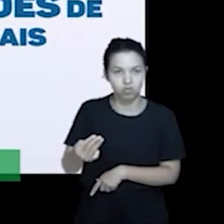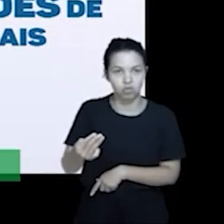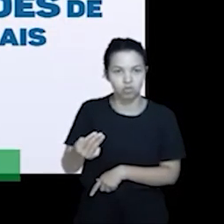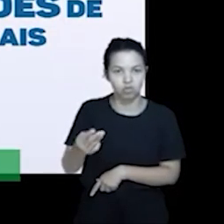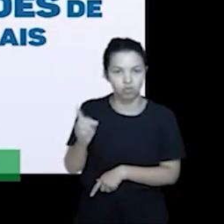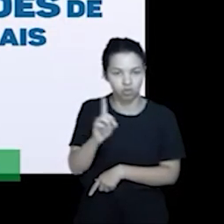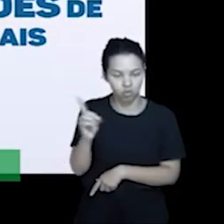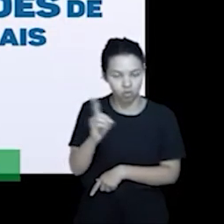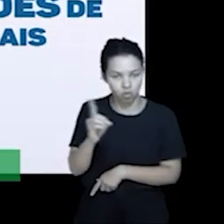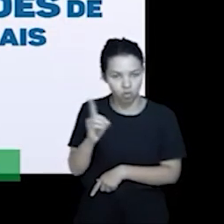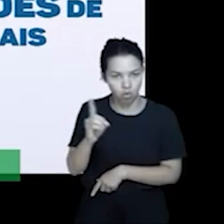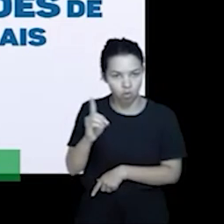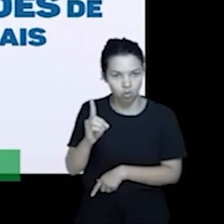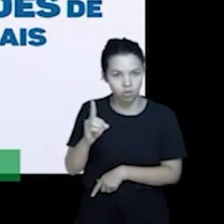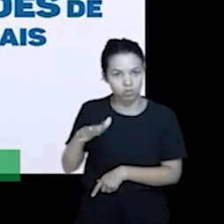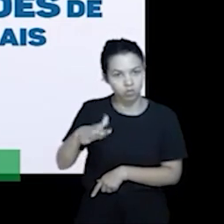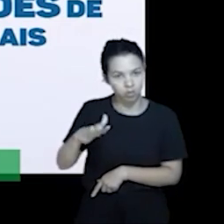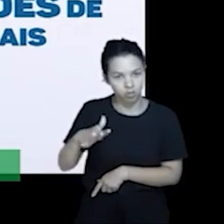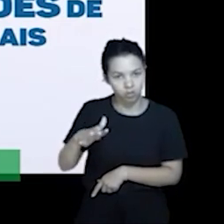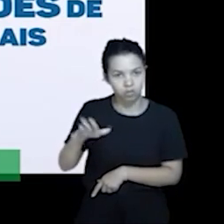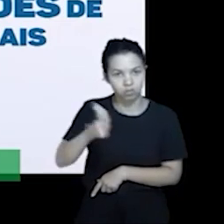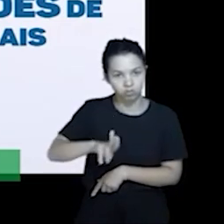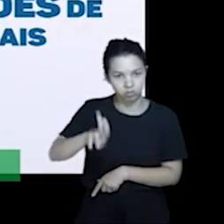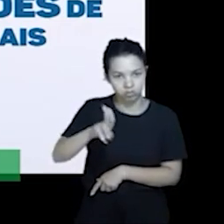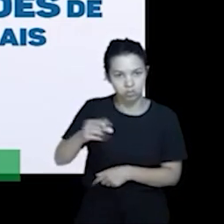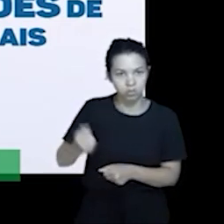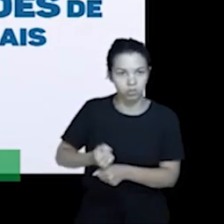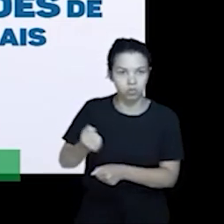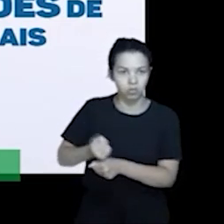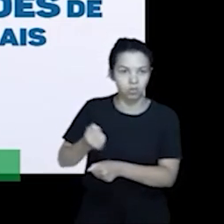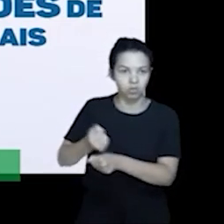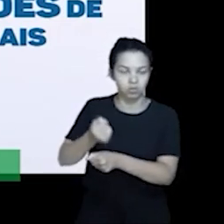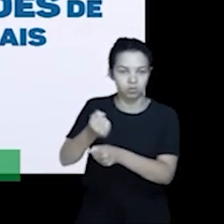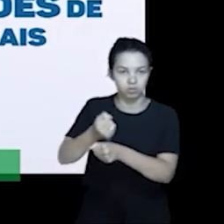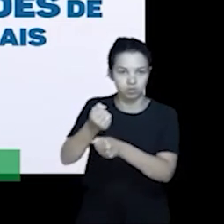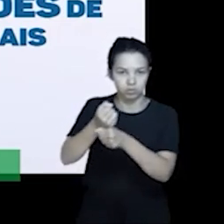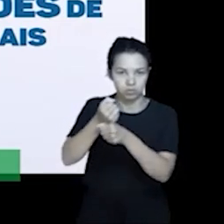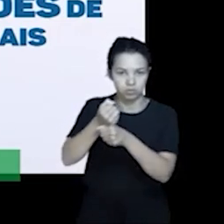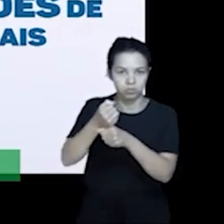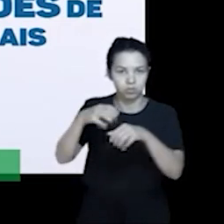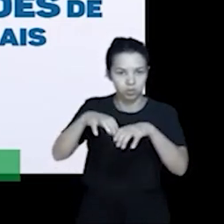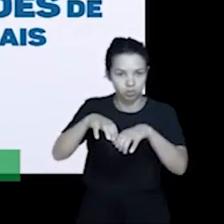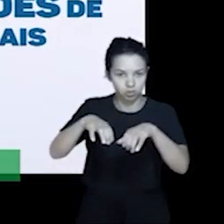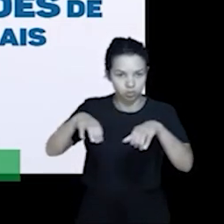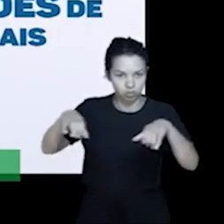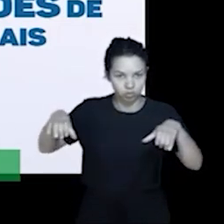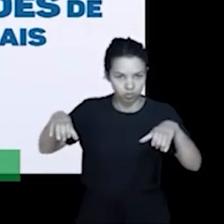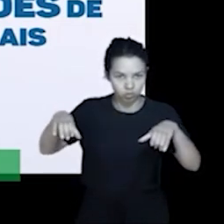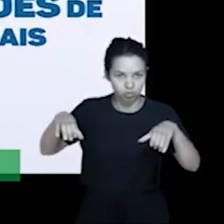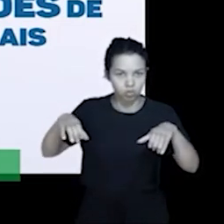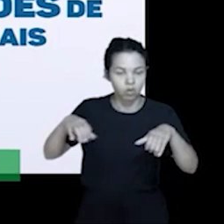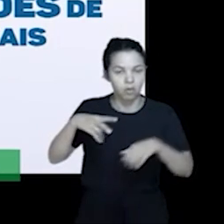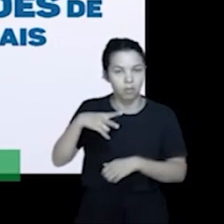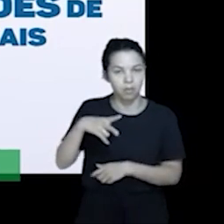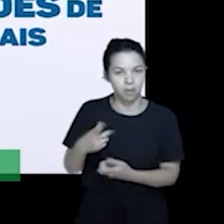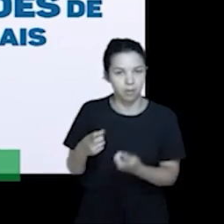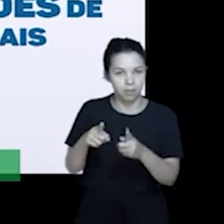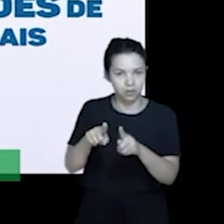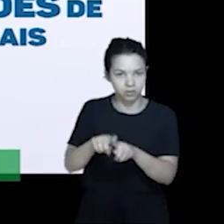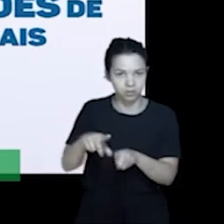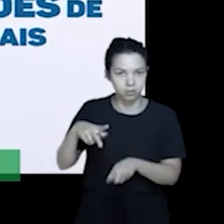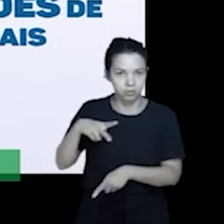previsto para construção do túnel que é uma parceria público-privada sendo